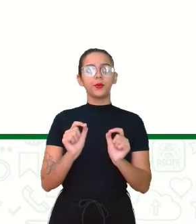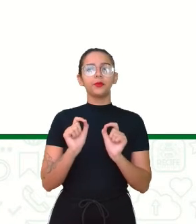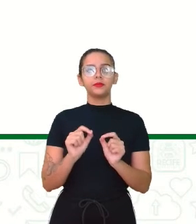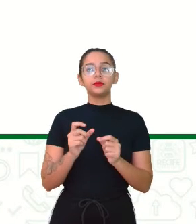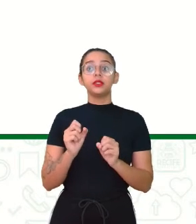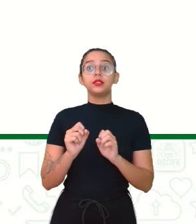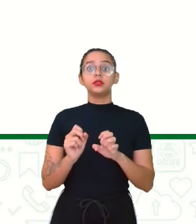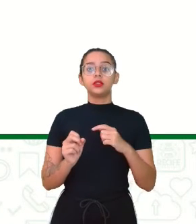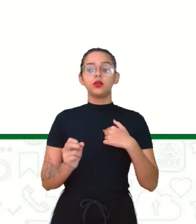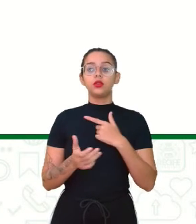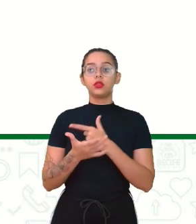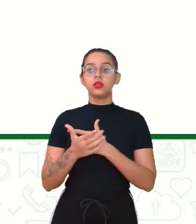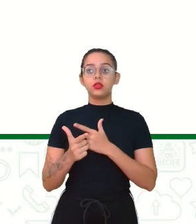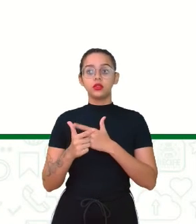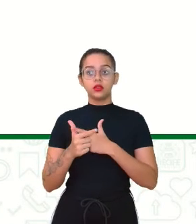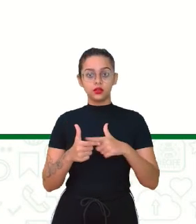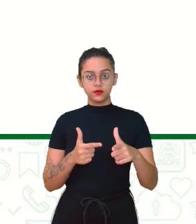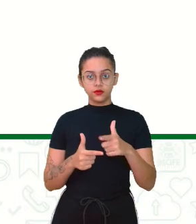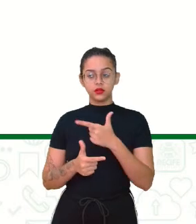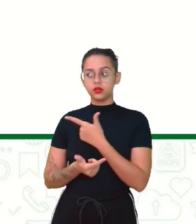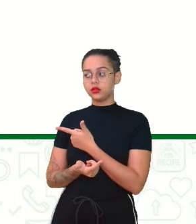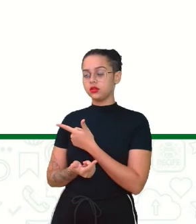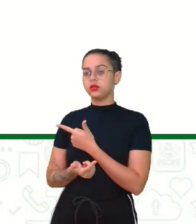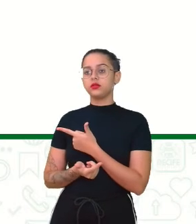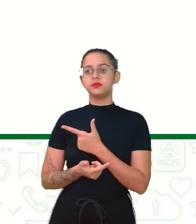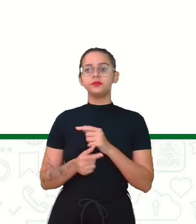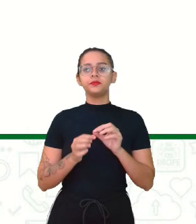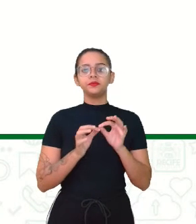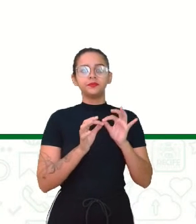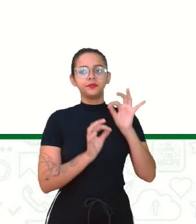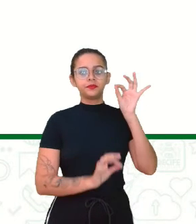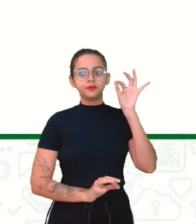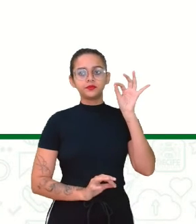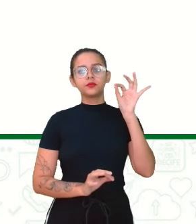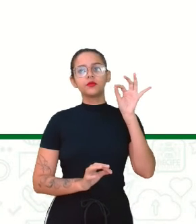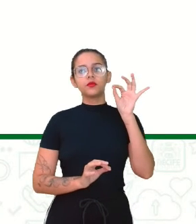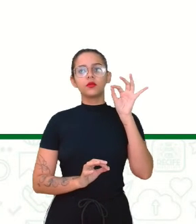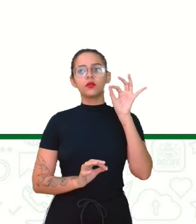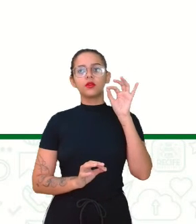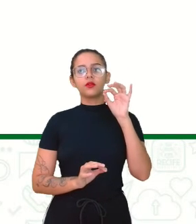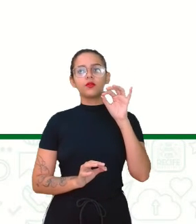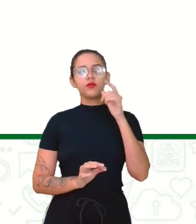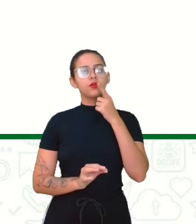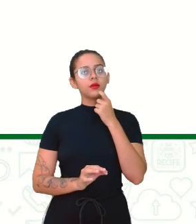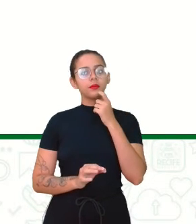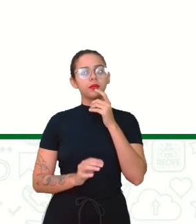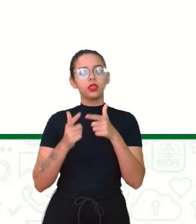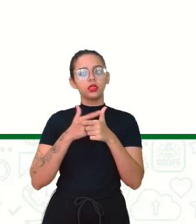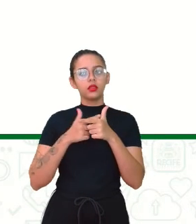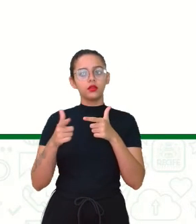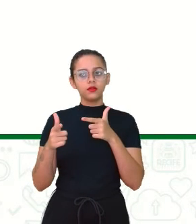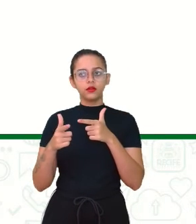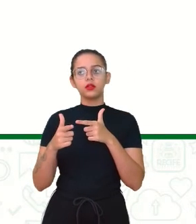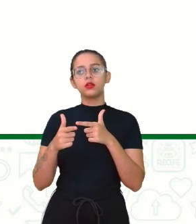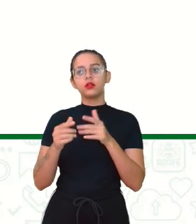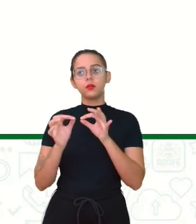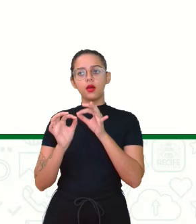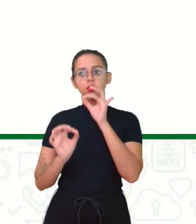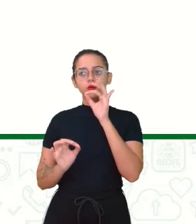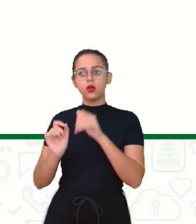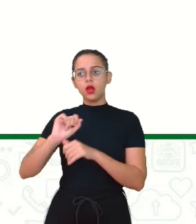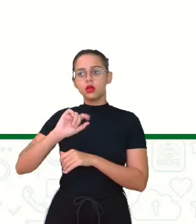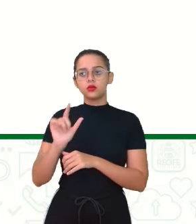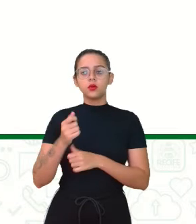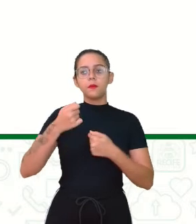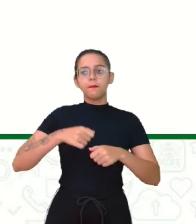eu dividir essas dimensões aí, ou seja, a altura do caderno vermelho dividido pela altura do caderno azul, tem que